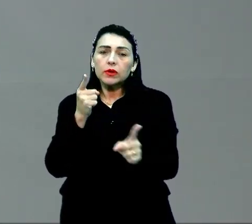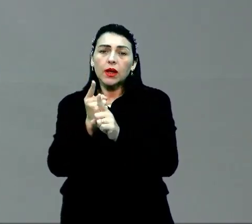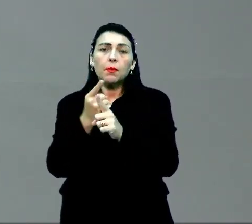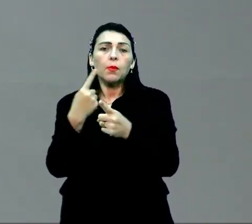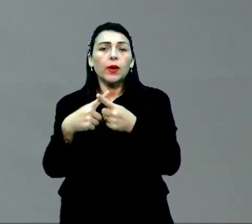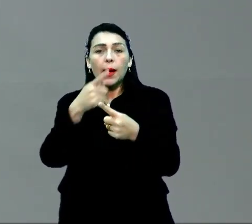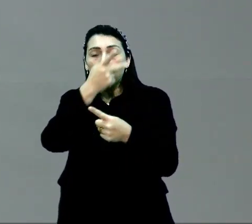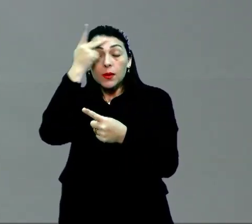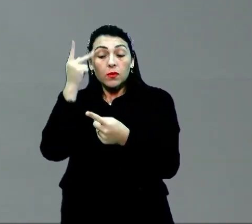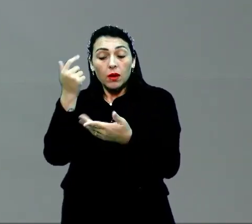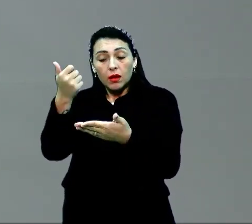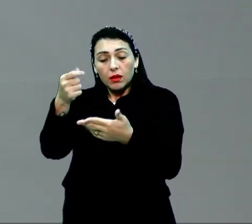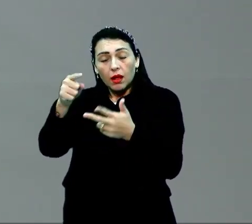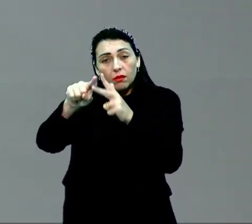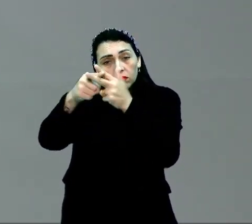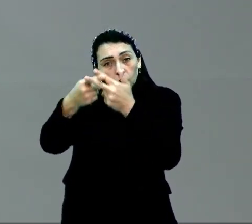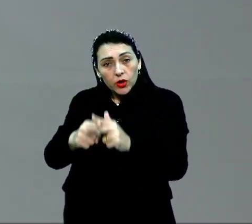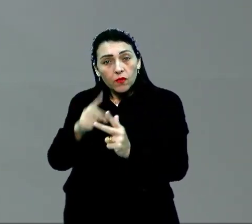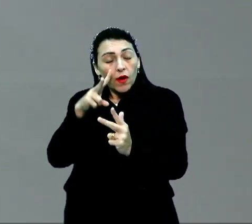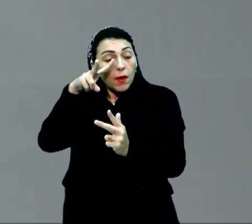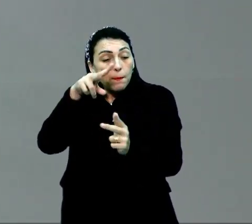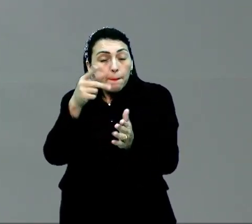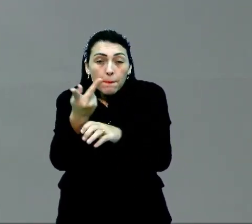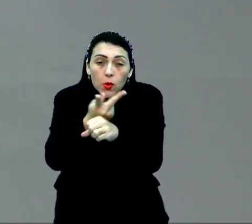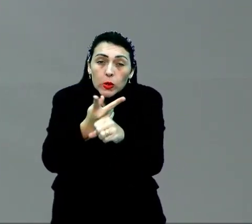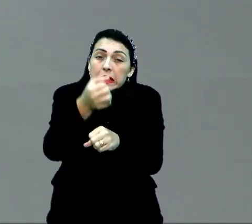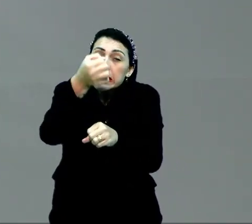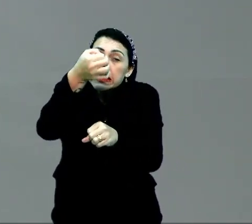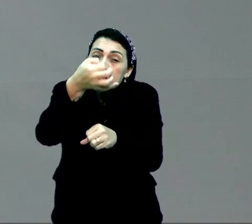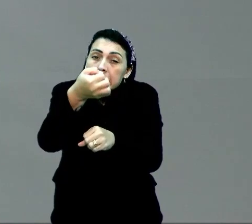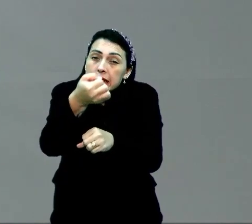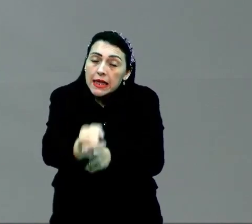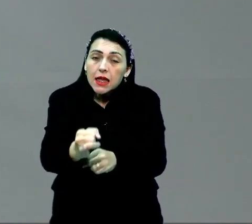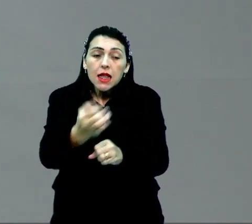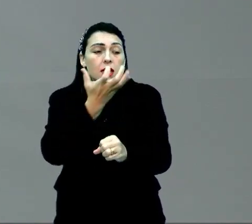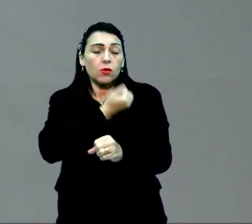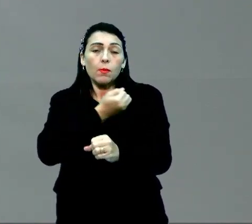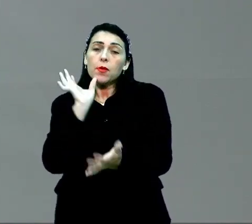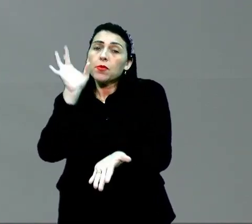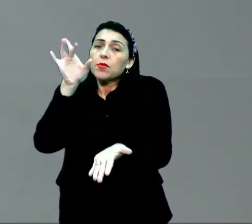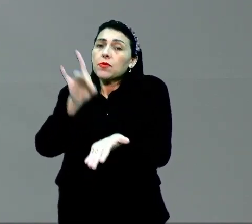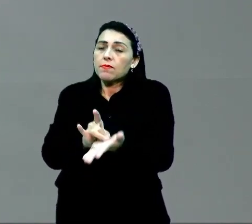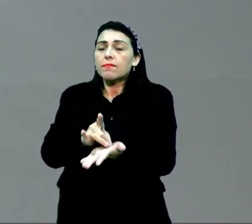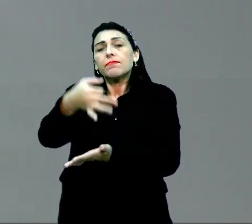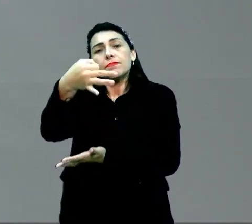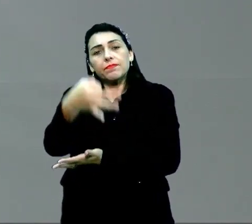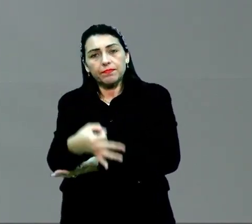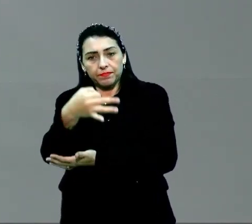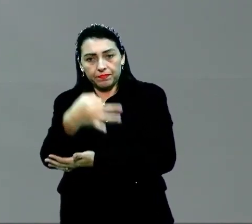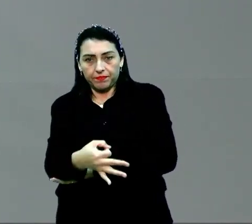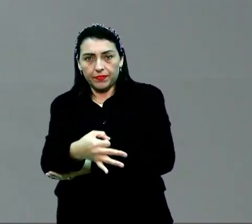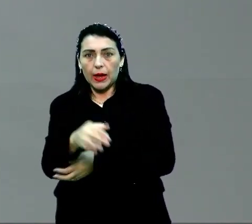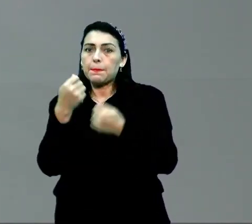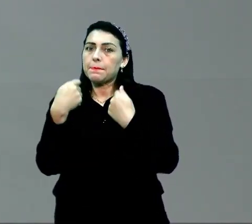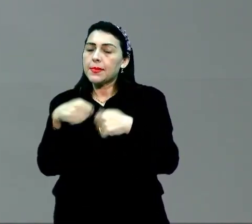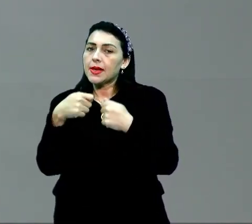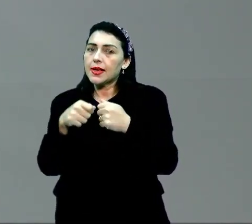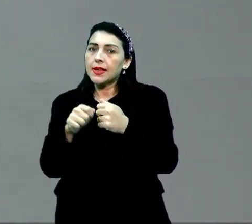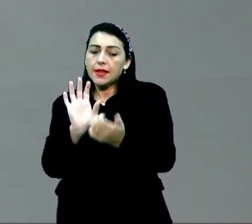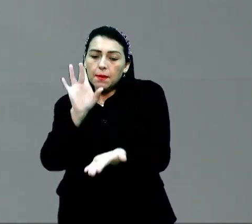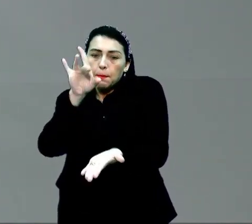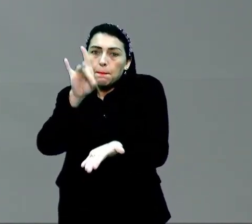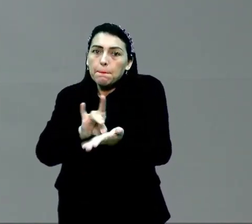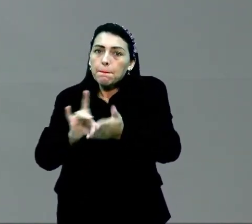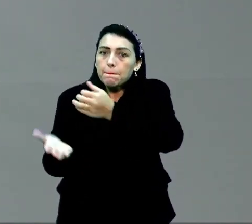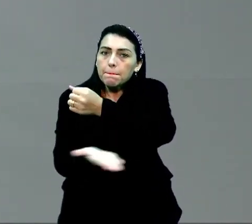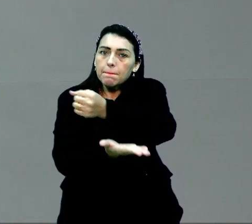esse dado de fato existe. Então, não pense você que você vai chegar lá na hora da prova, vai inventar um número e tá tudo bem, tá tudo certo. Não vai.